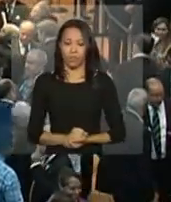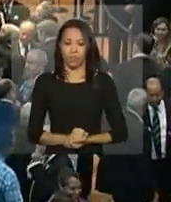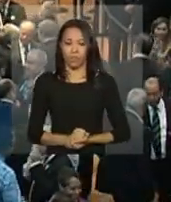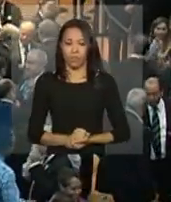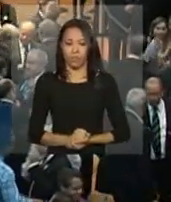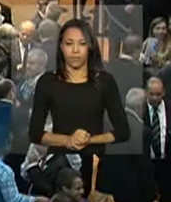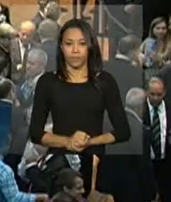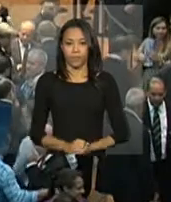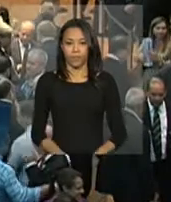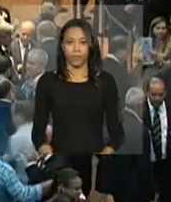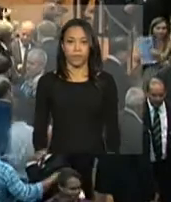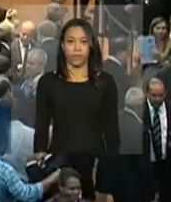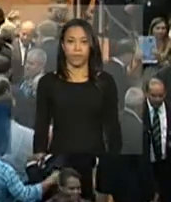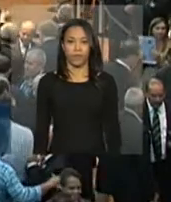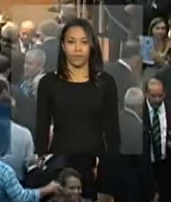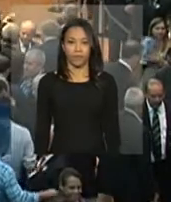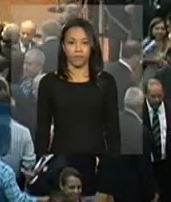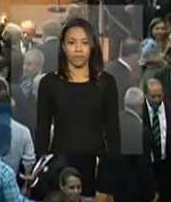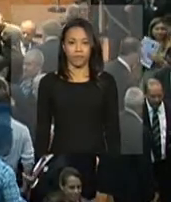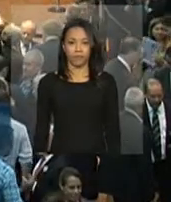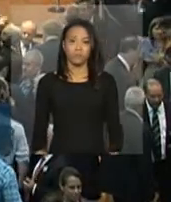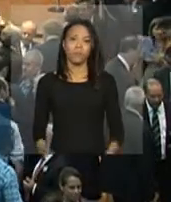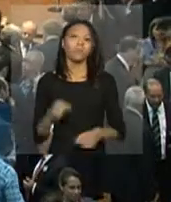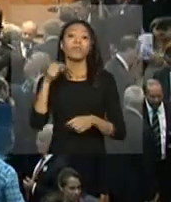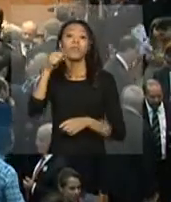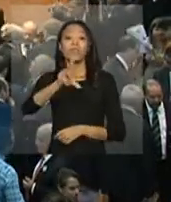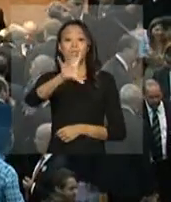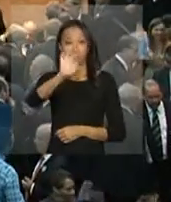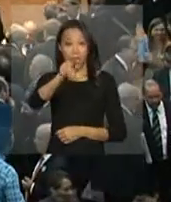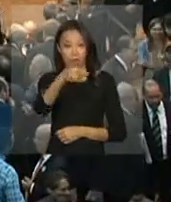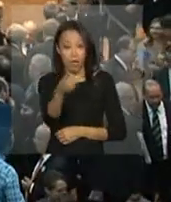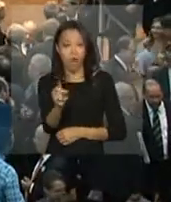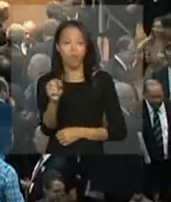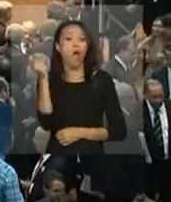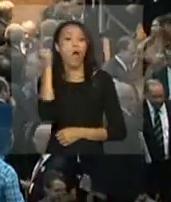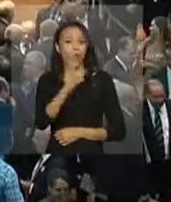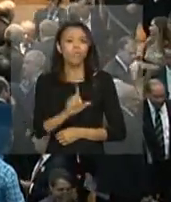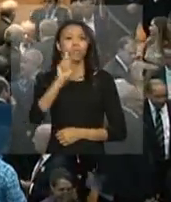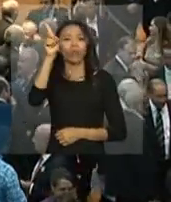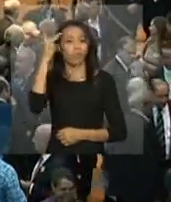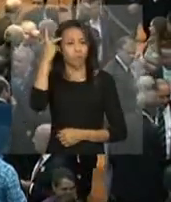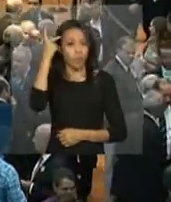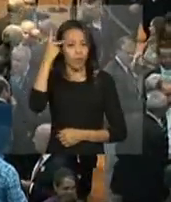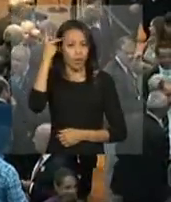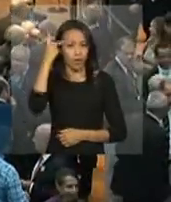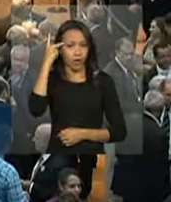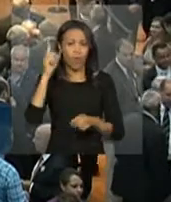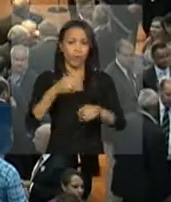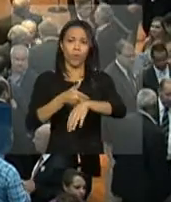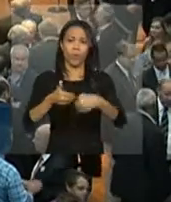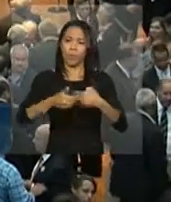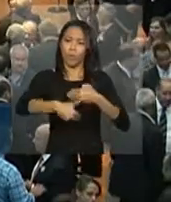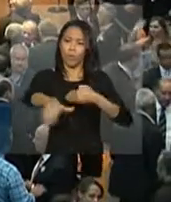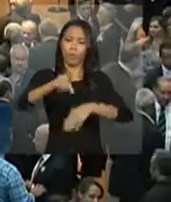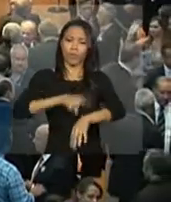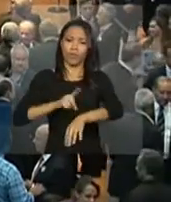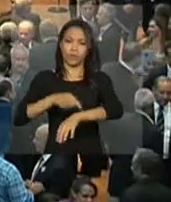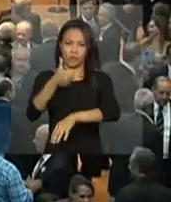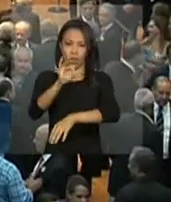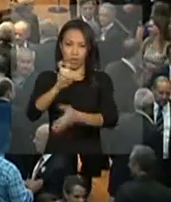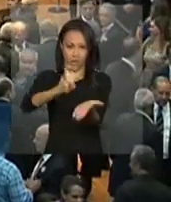conversoras Esse leilão ocorre na bolsa de valores de São Paulo começou às 10 horas da manhã desta